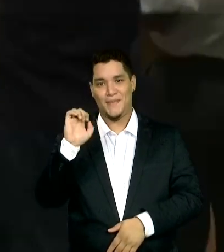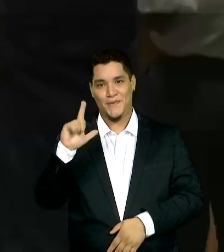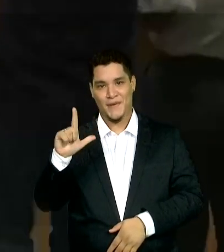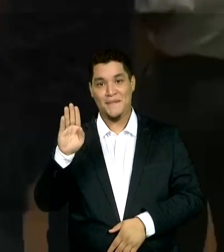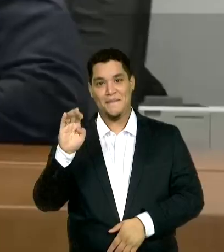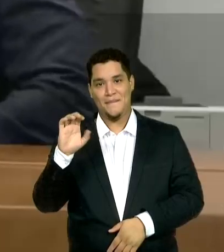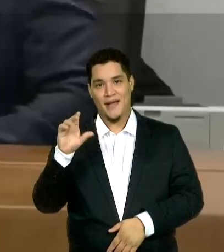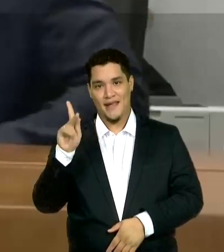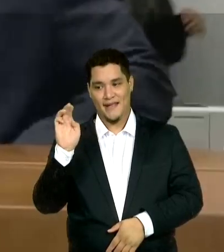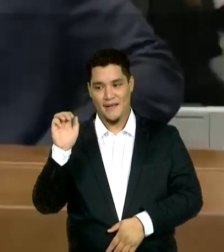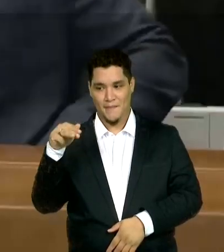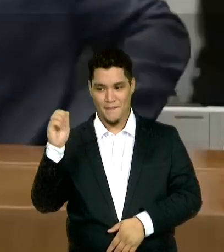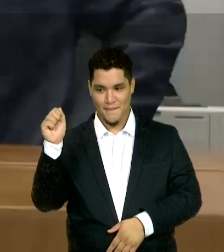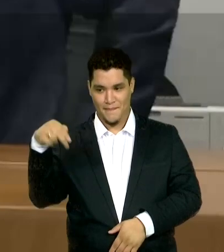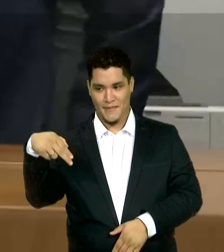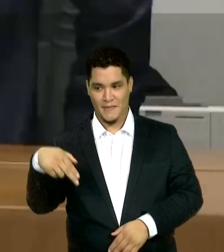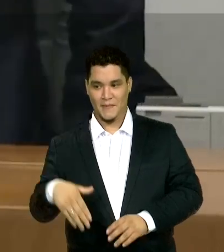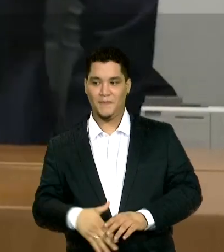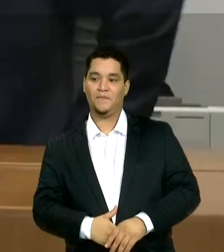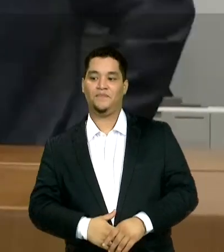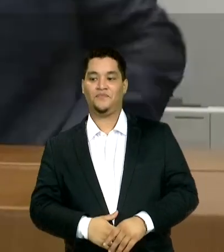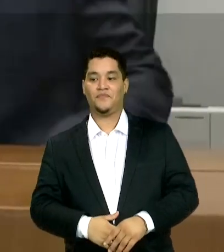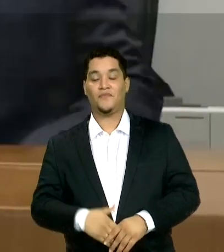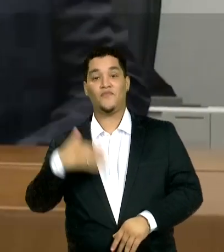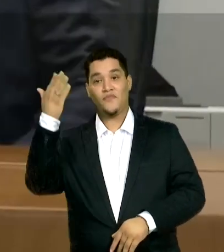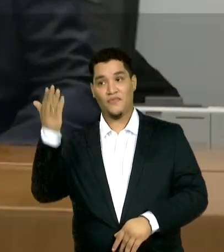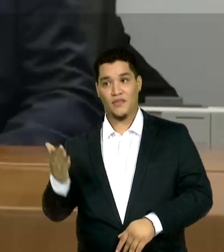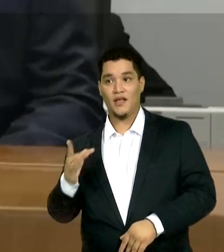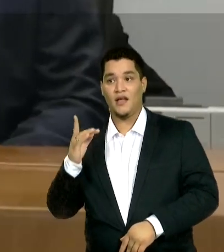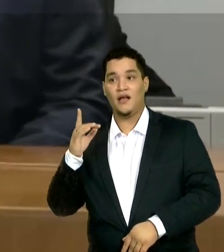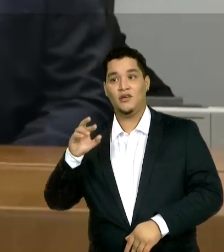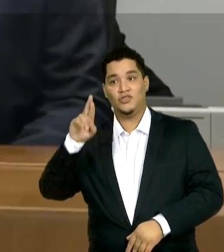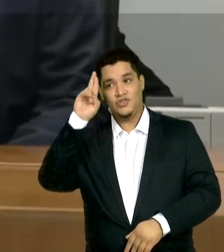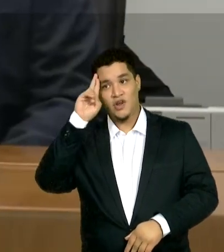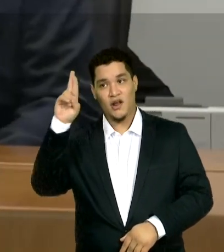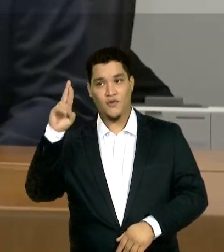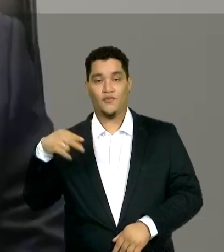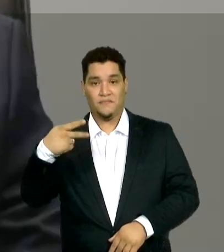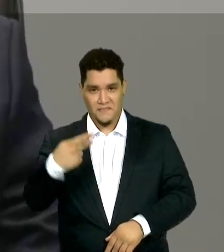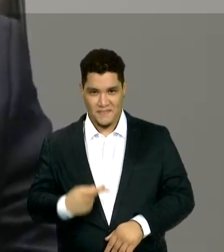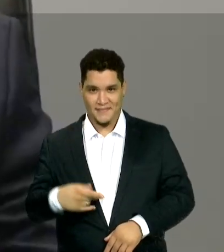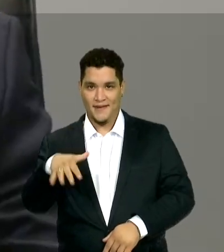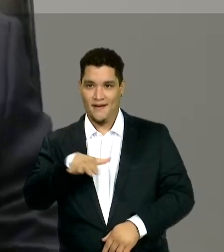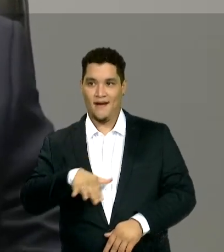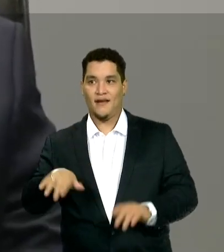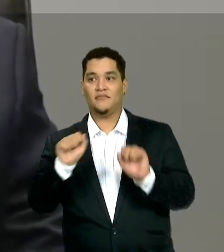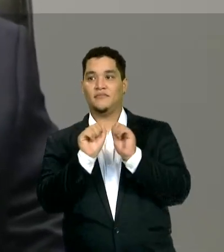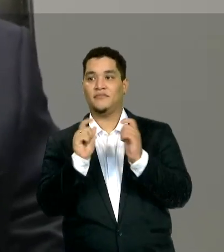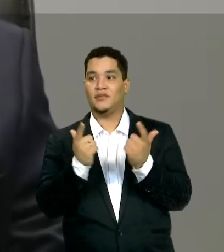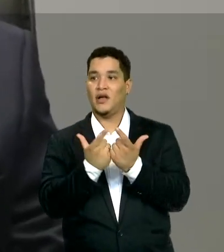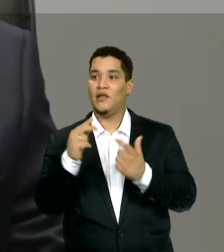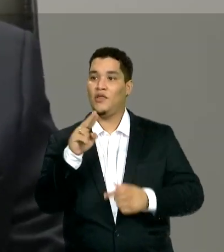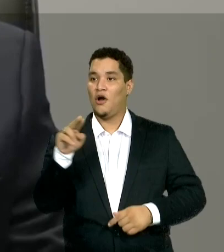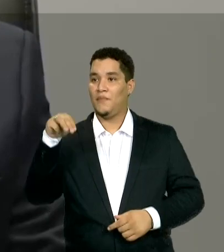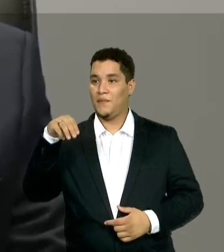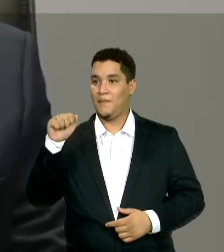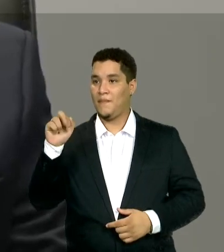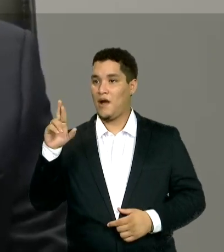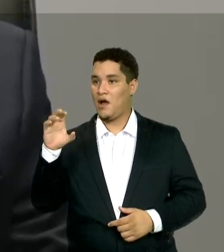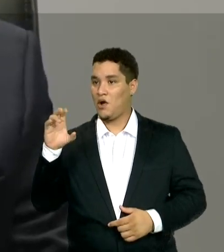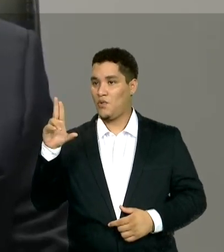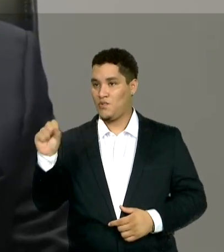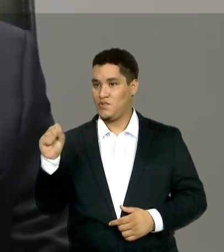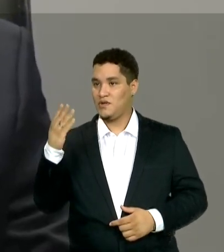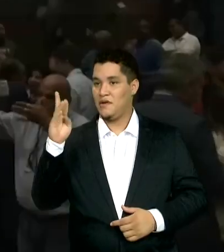André Fufuca. O diretor de Relações Institucionais da Assembleia Legislativa do Maranhão, Marcos Brandão, também prestigiou a solenidade